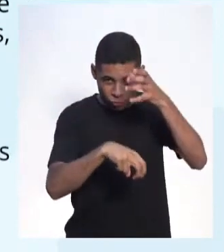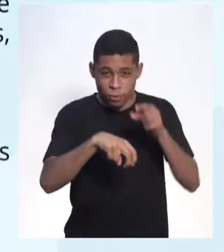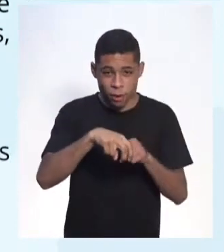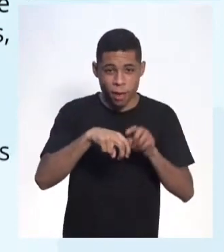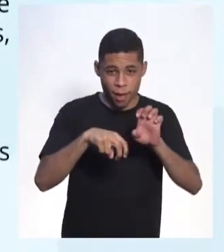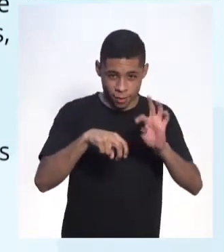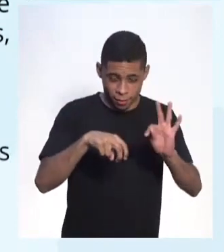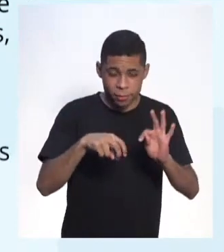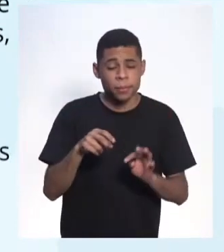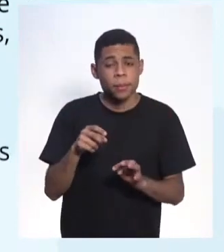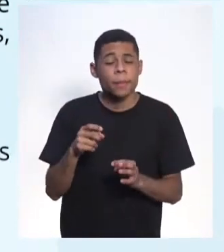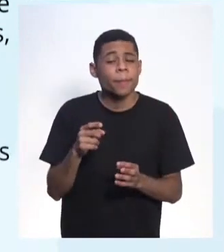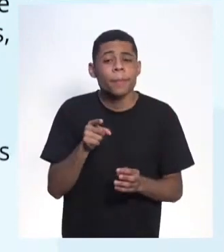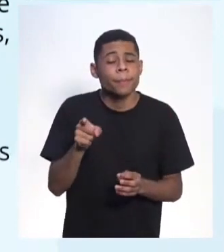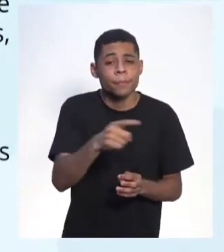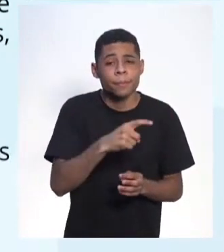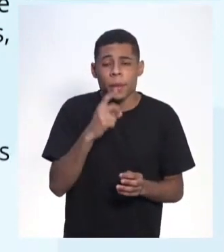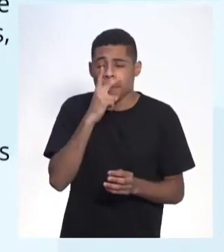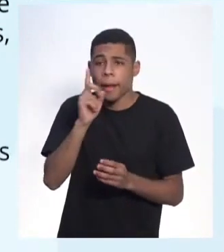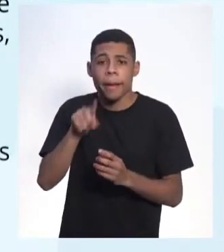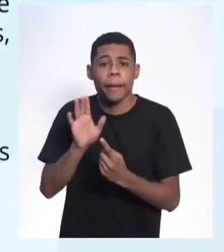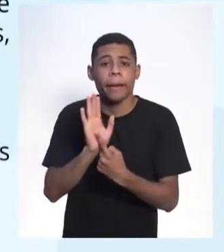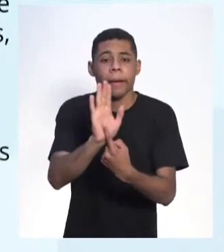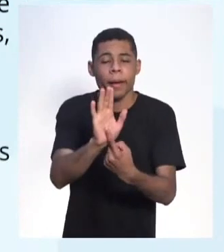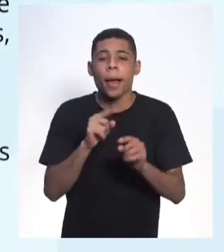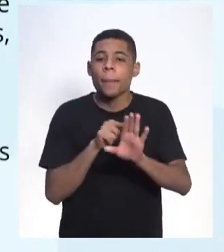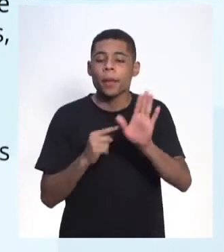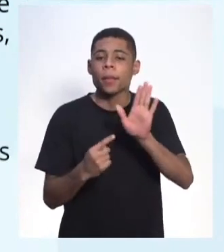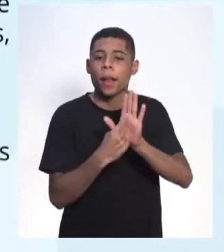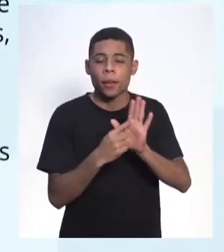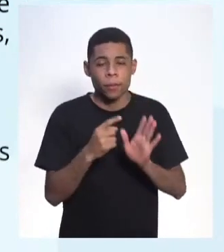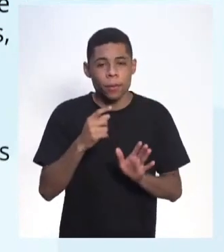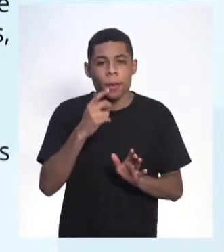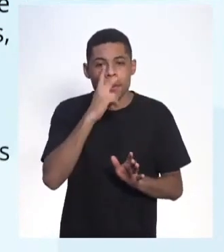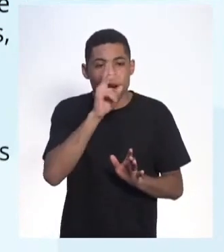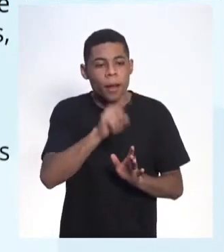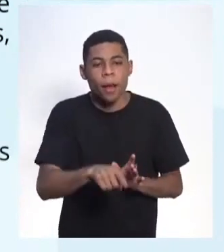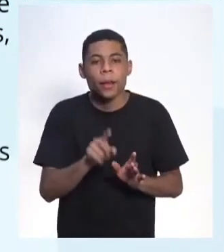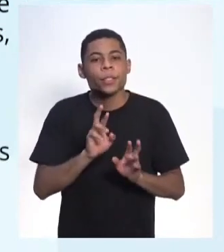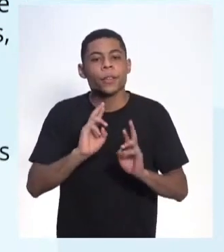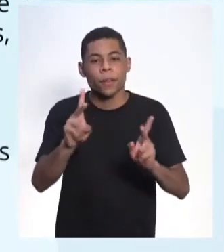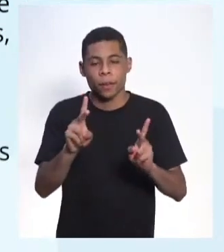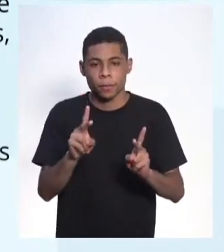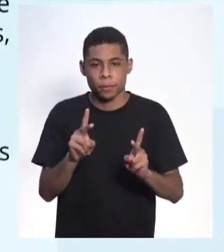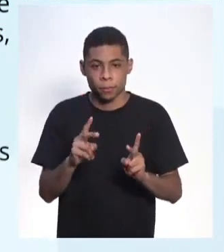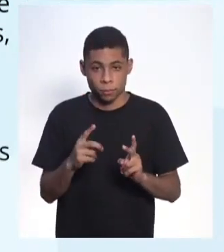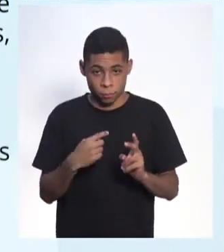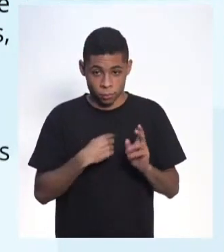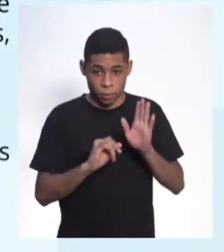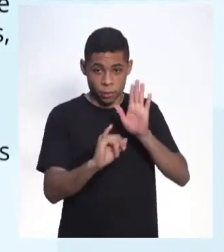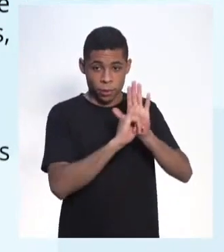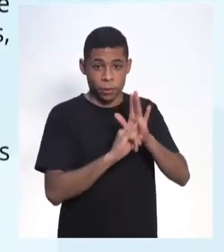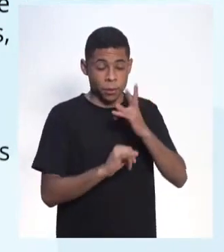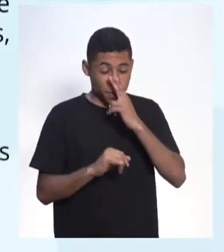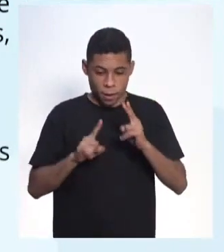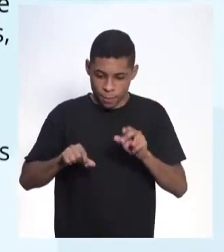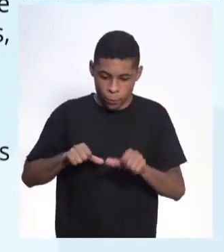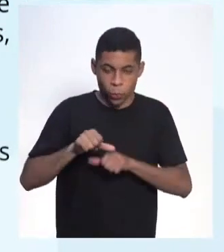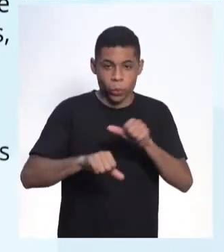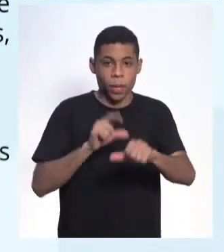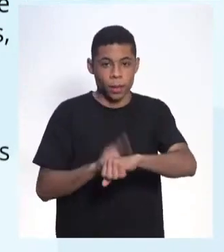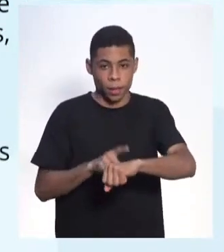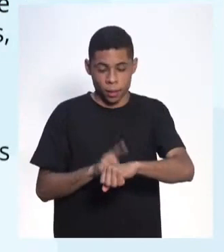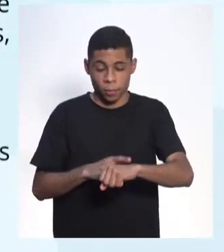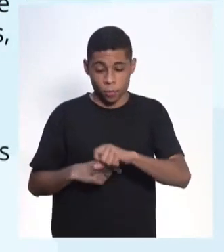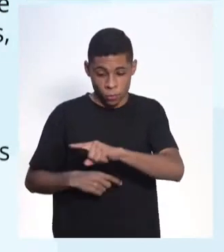né, faz uma representação, uma metáfora sobre a diferença. Então, a nossa identidade vai se modificando ao longo do tempo